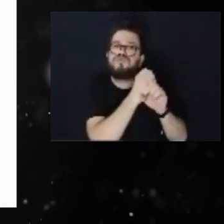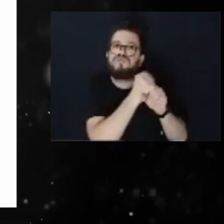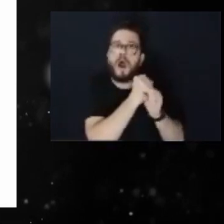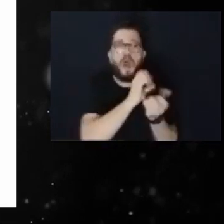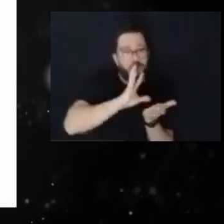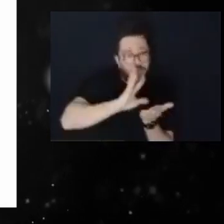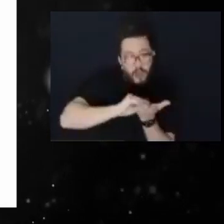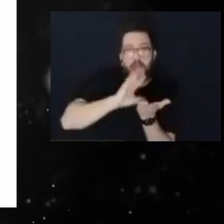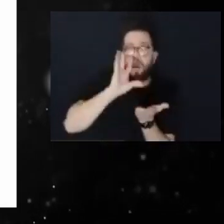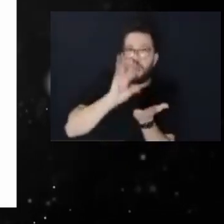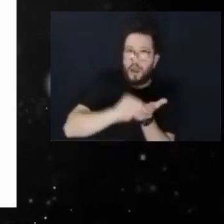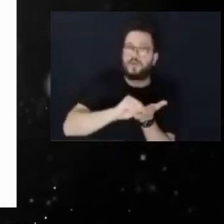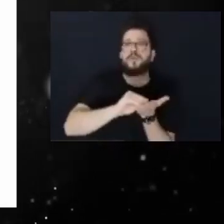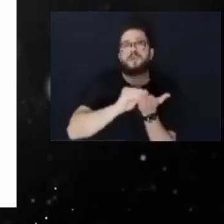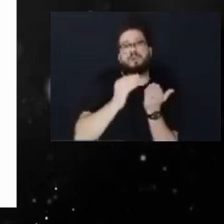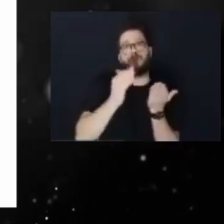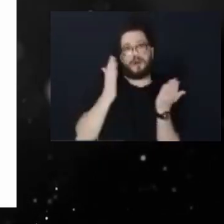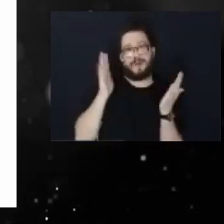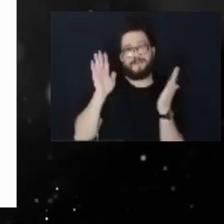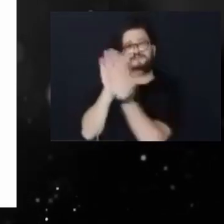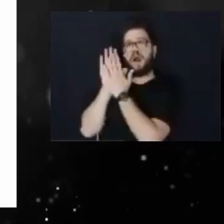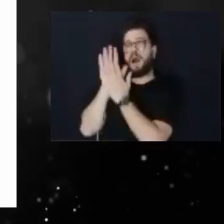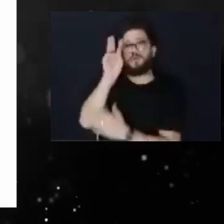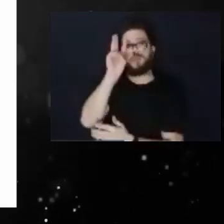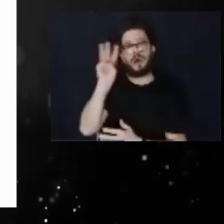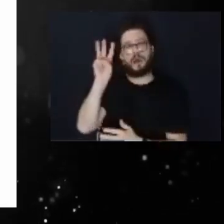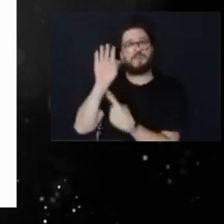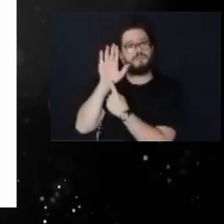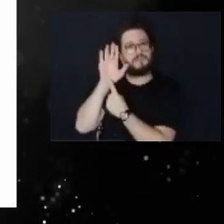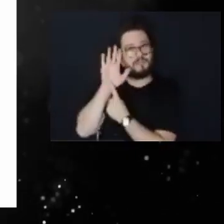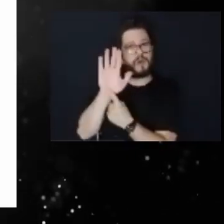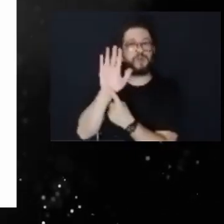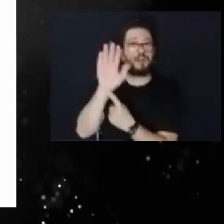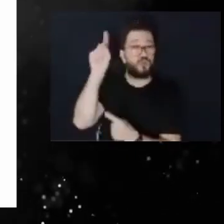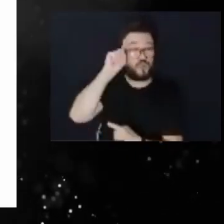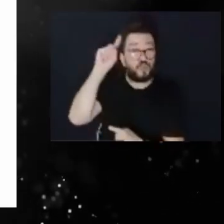precisa ser colocado dia a dia, não da forma que está sendo feito.